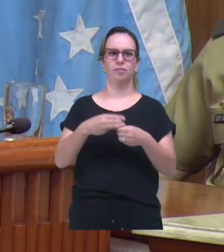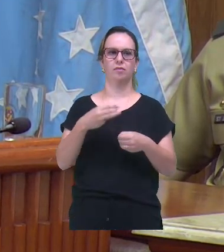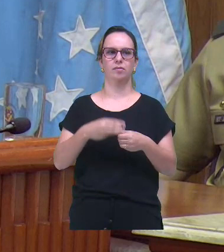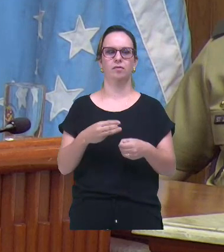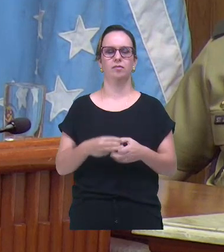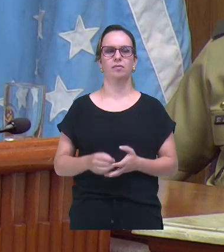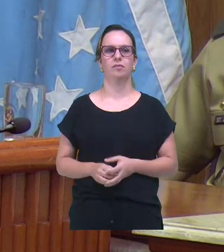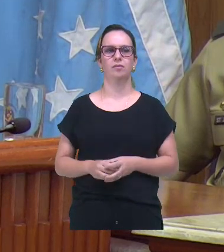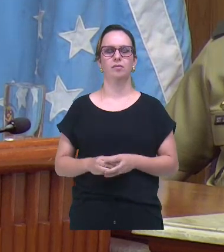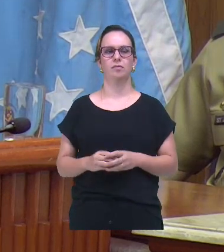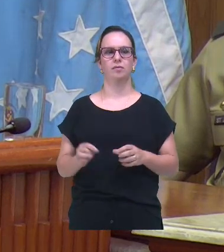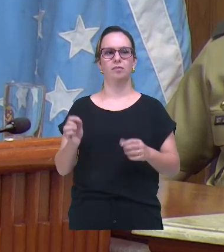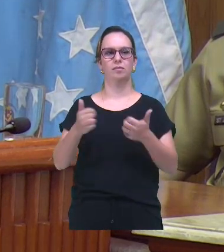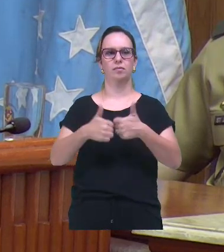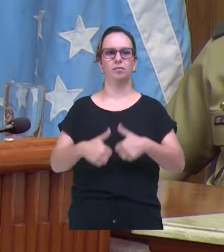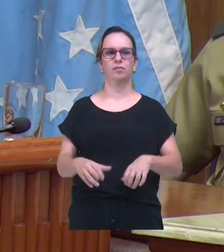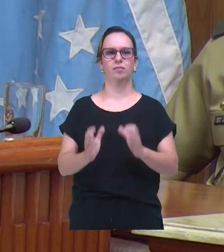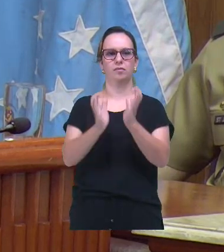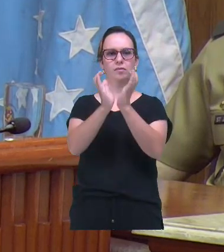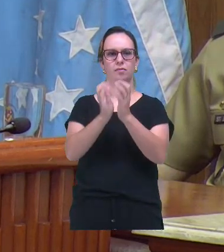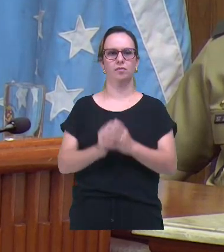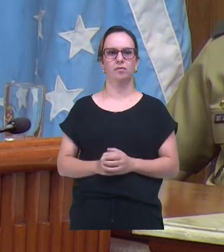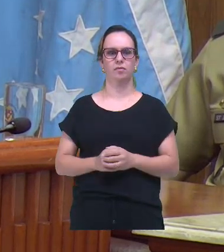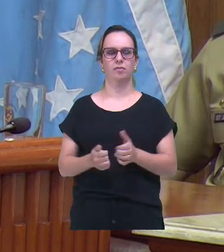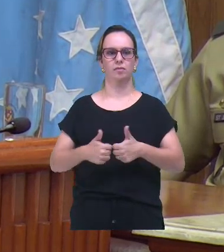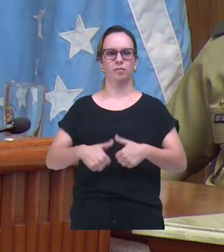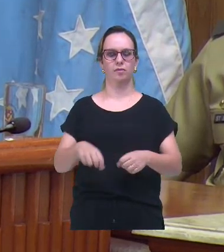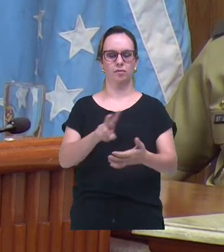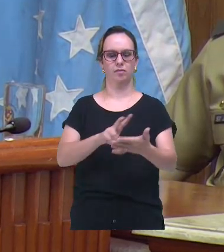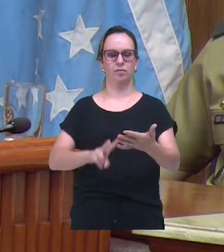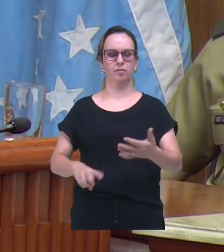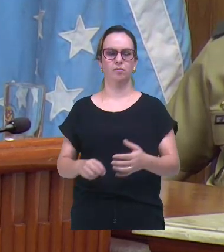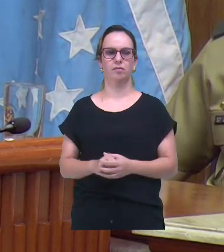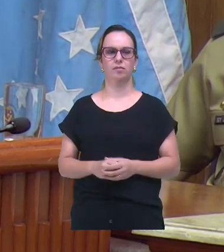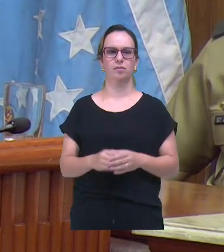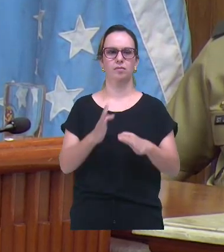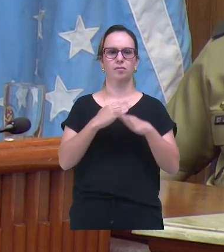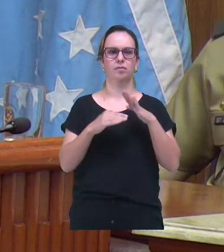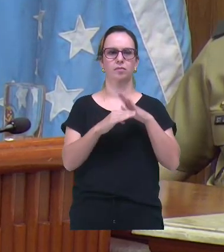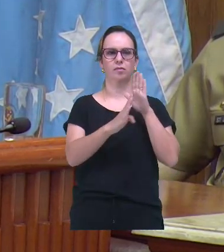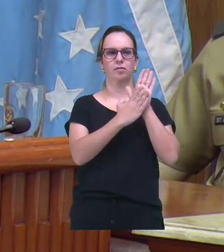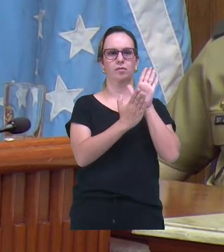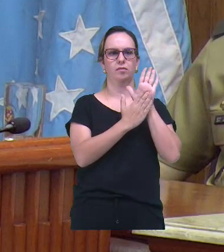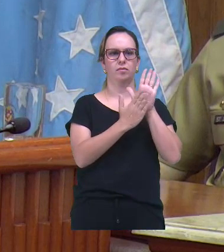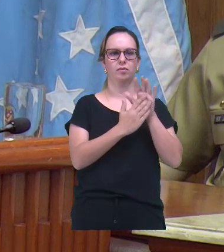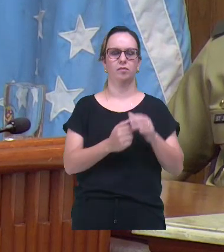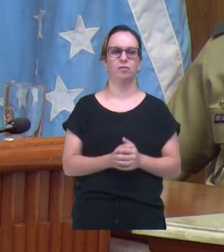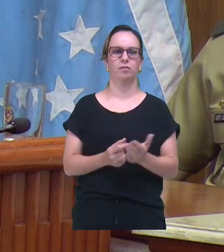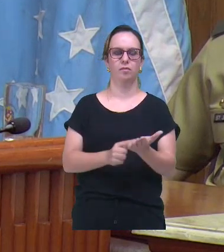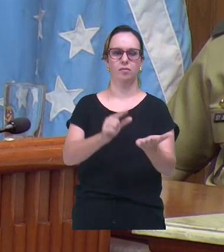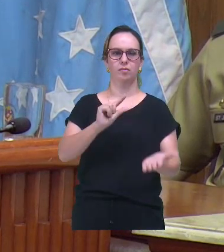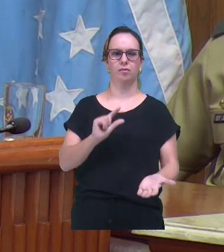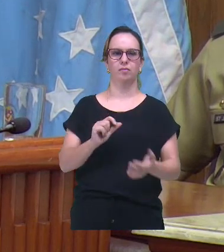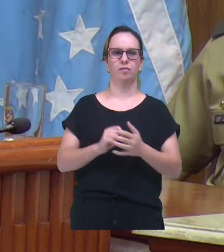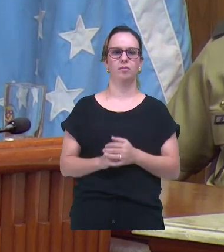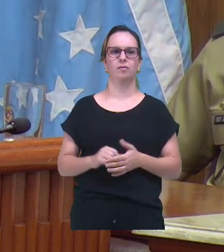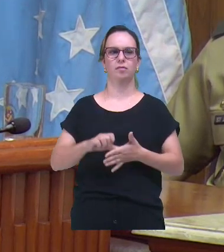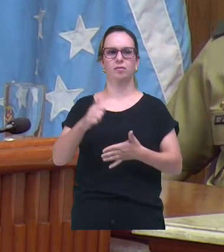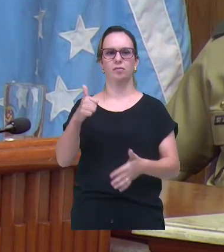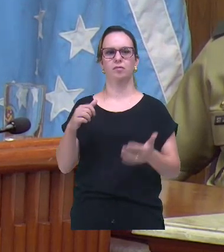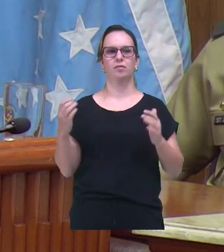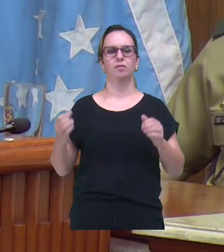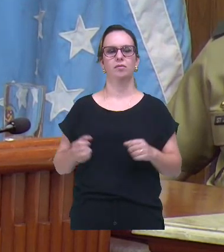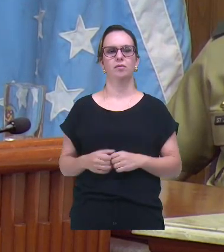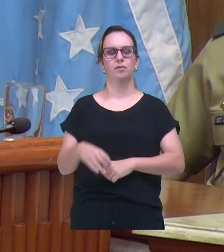conselho que irá analisar as indicações propostas. Parágrafo 1º. O conselho de que trata esse artigo será